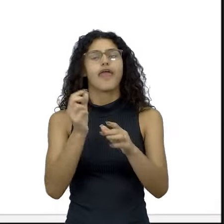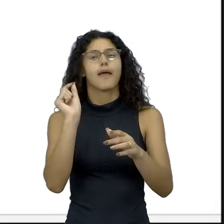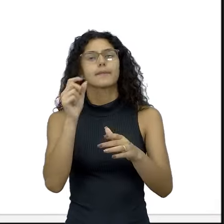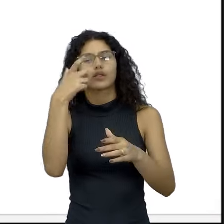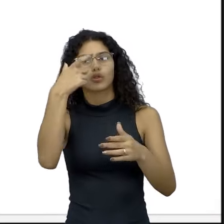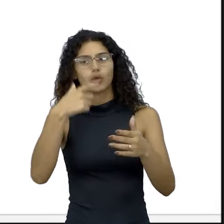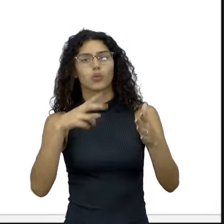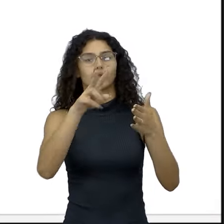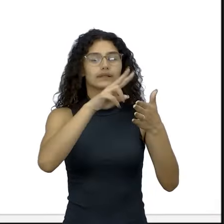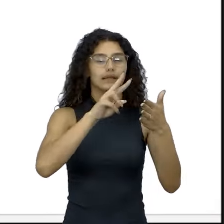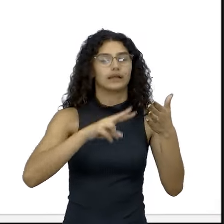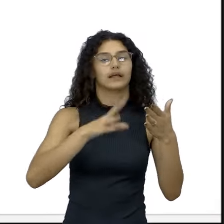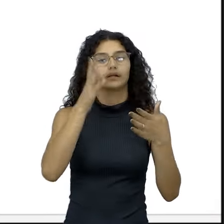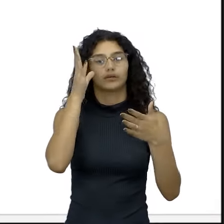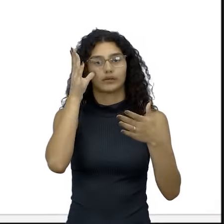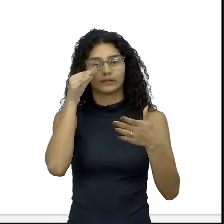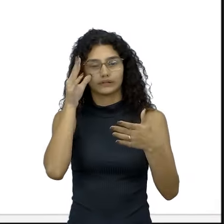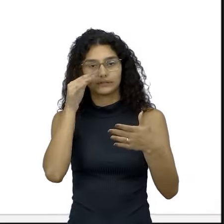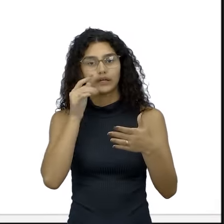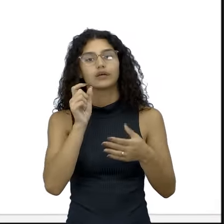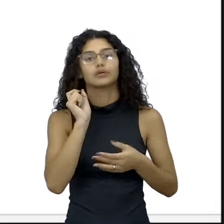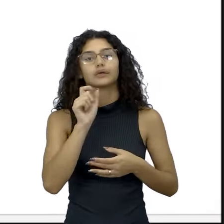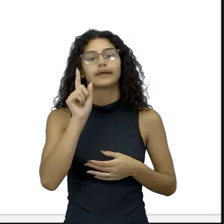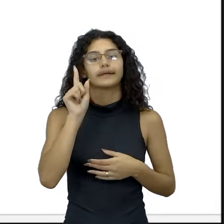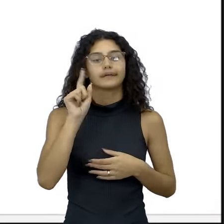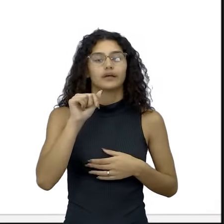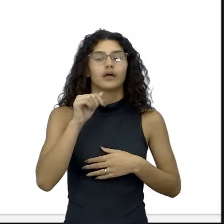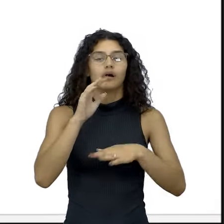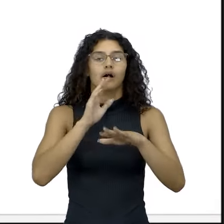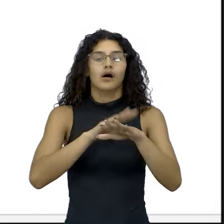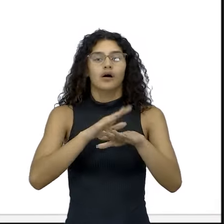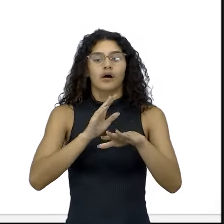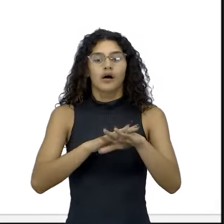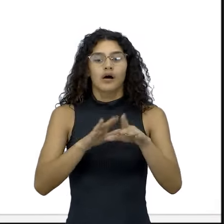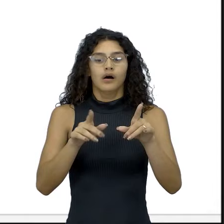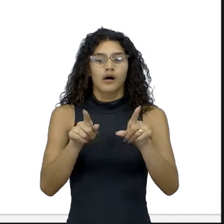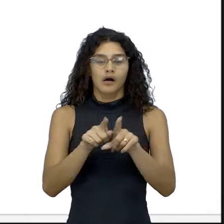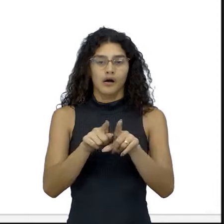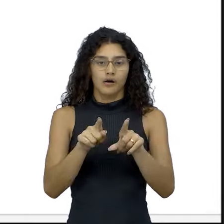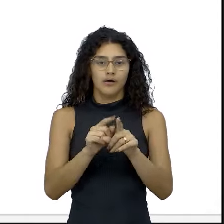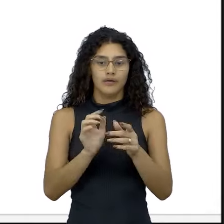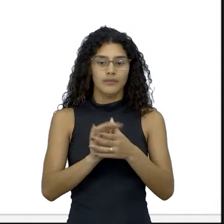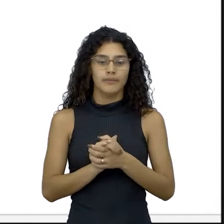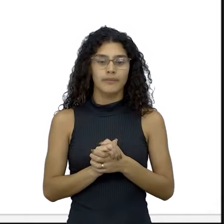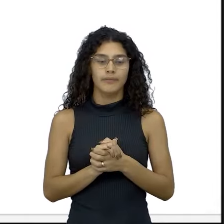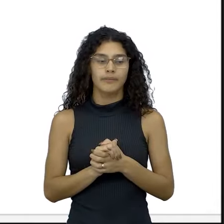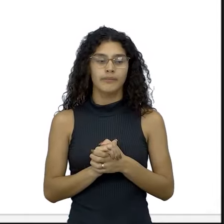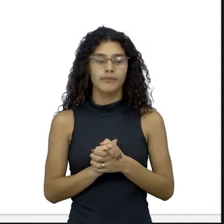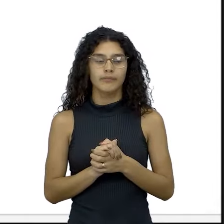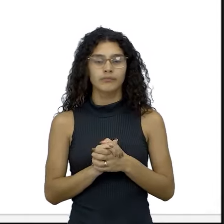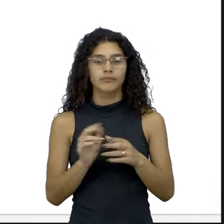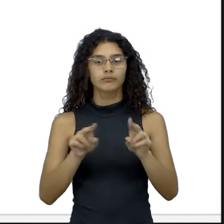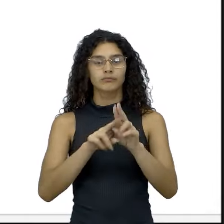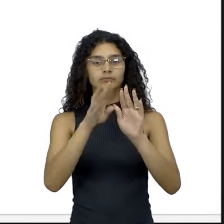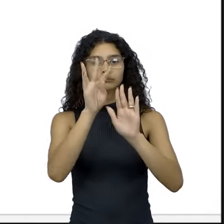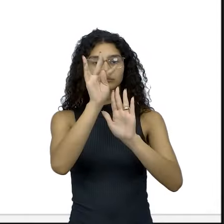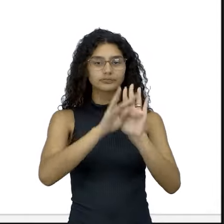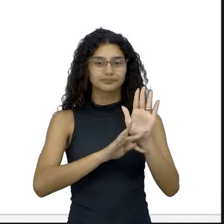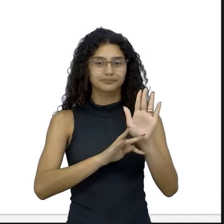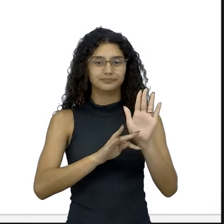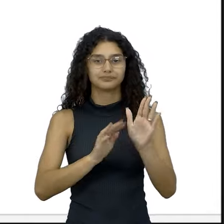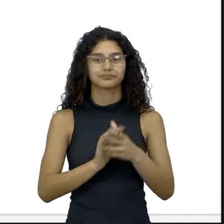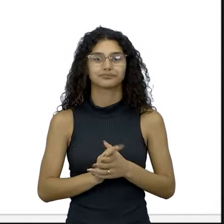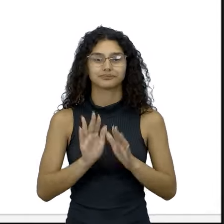lendo essas curiosidades, sobre o que eles irão tratar, né, nesses textos.